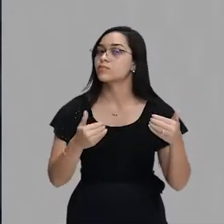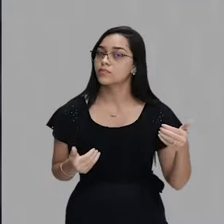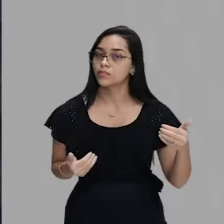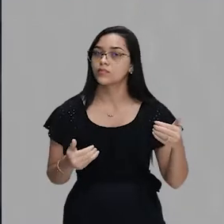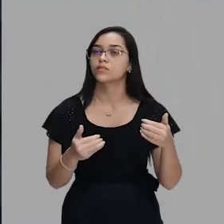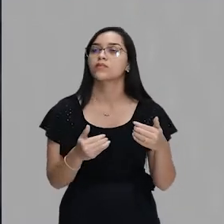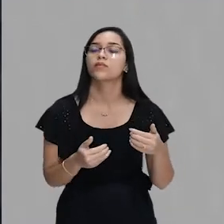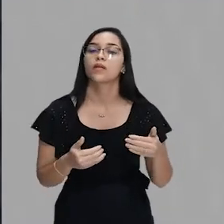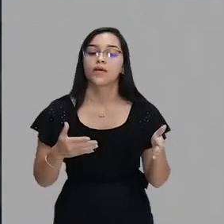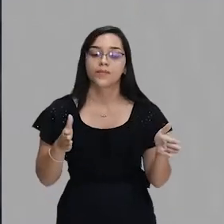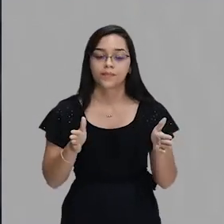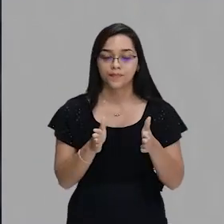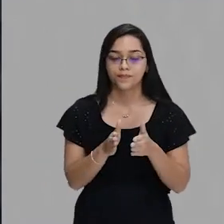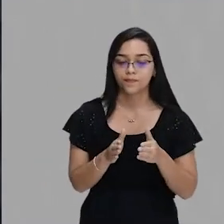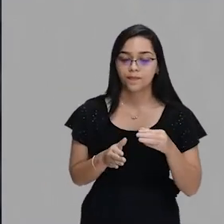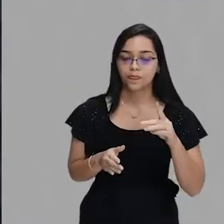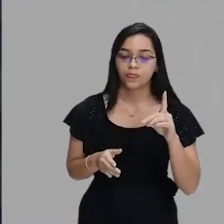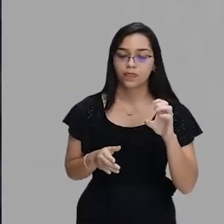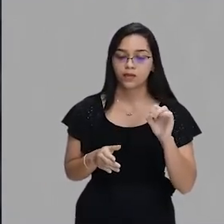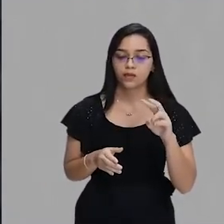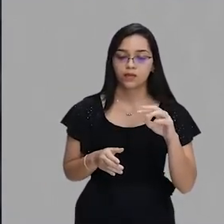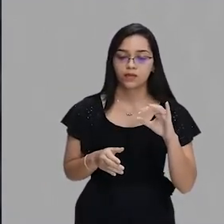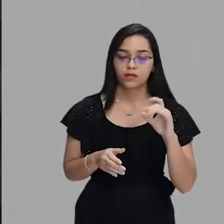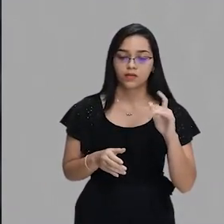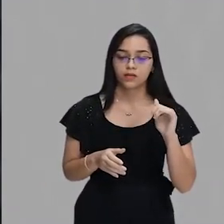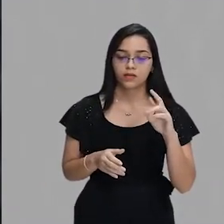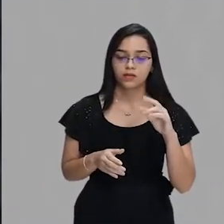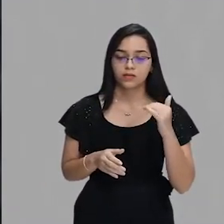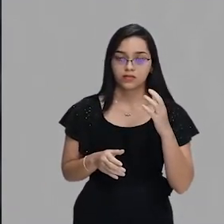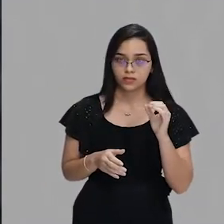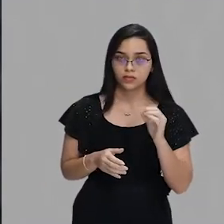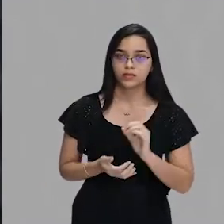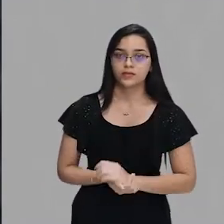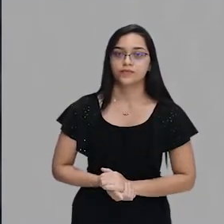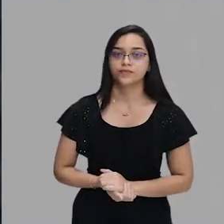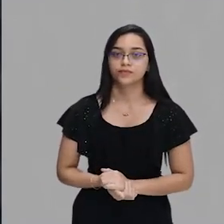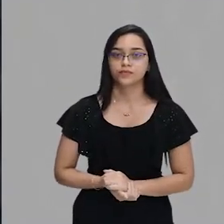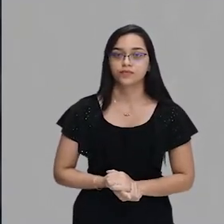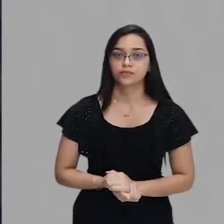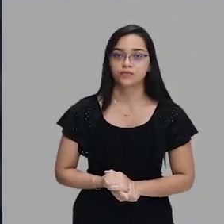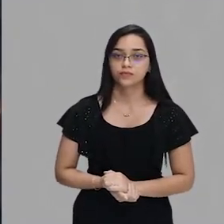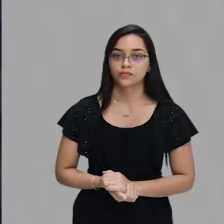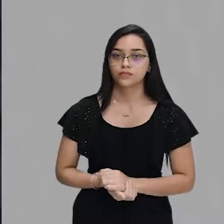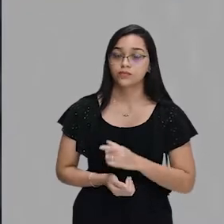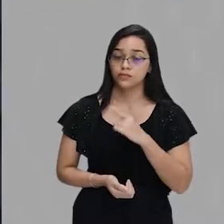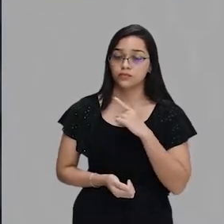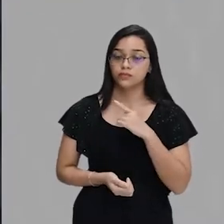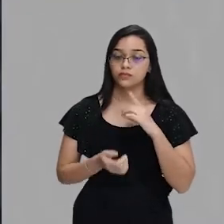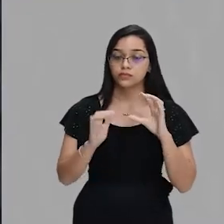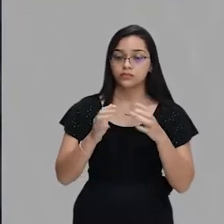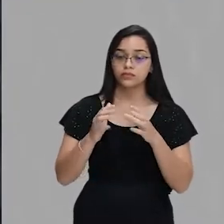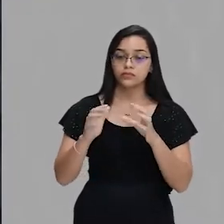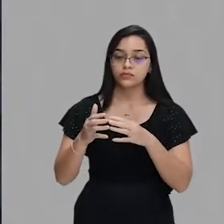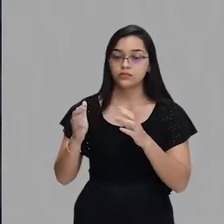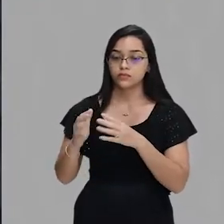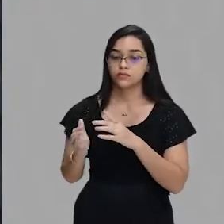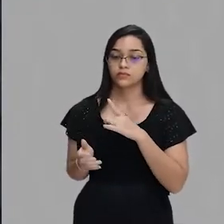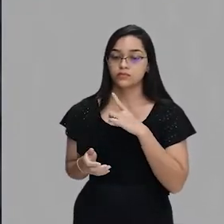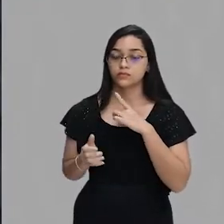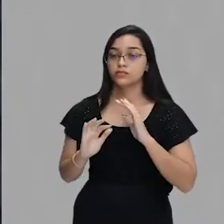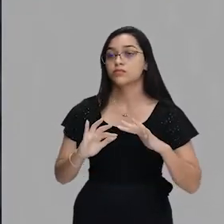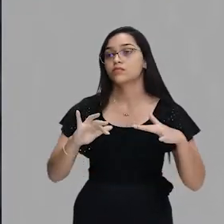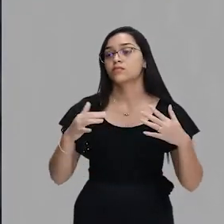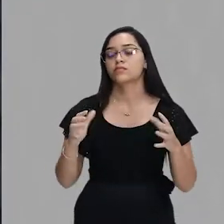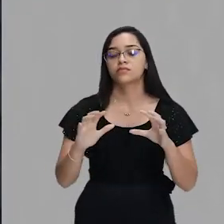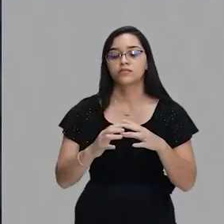média, menor o seu desvio padrão, mais regular você é. Tá? Então, das equipes que estão aqui, qual foi